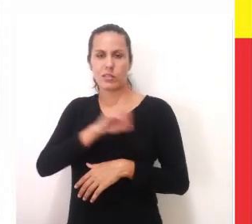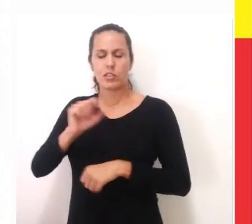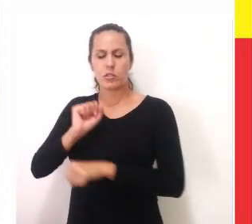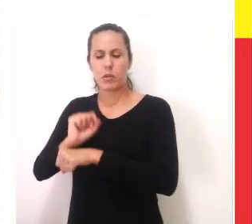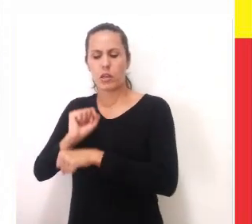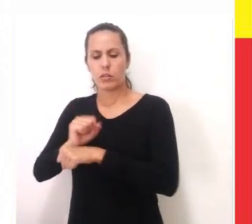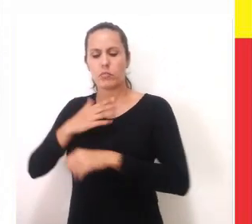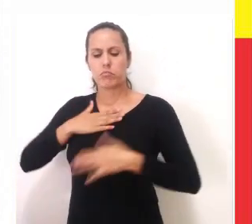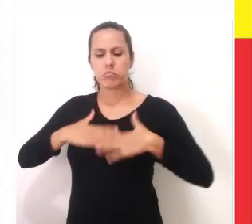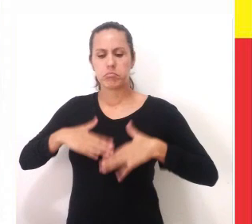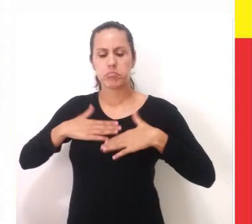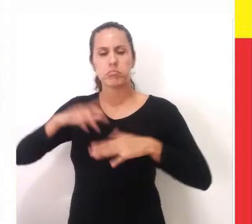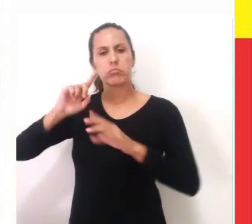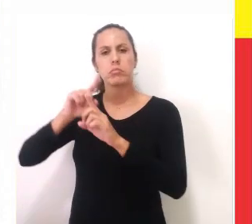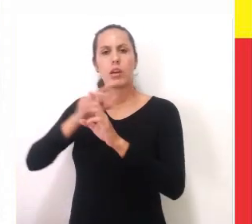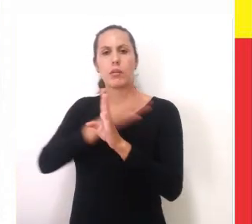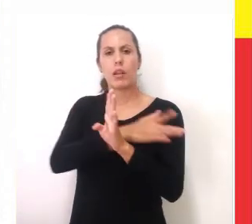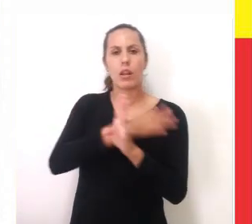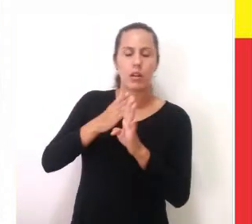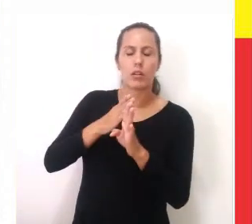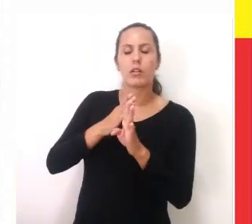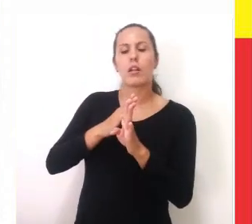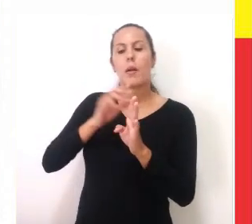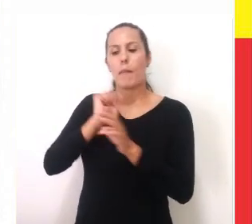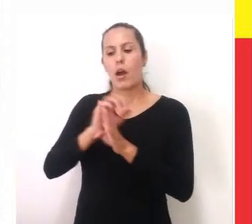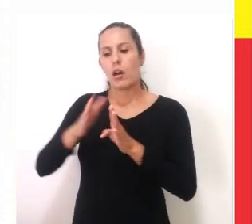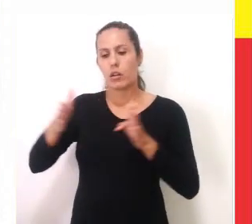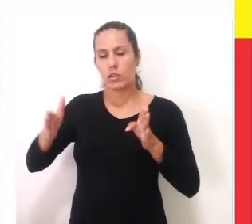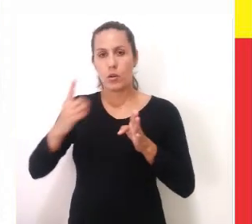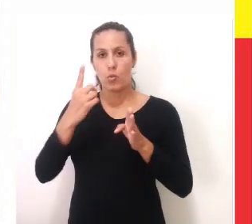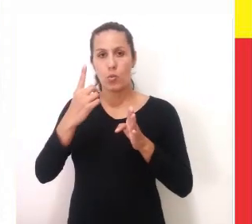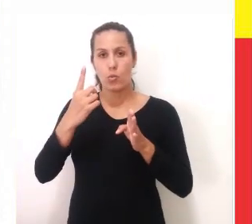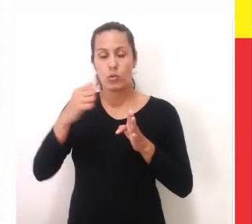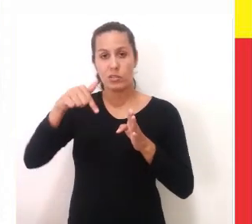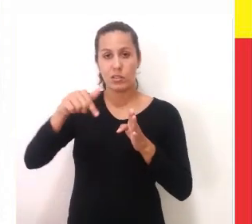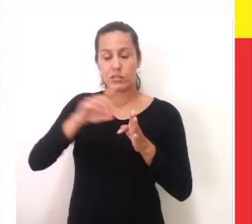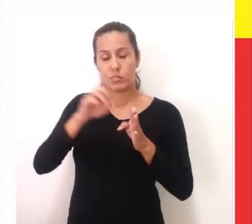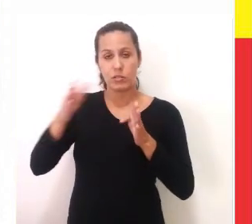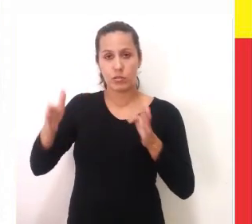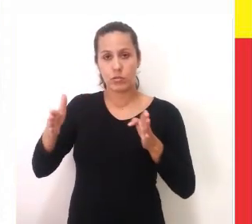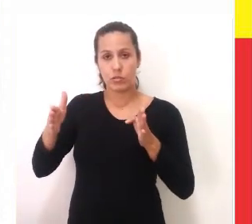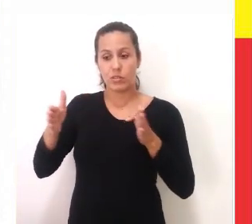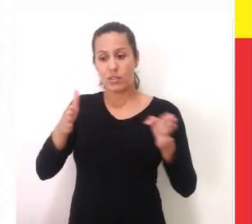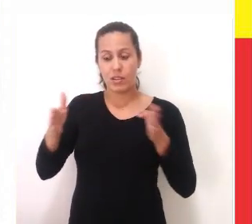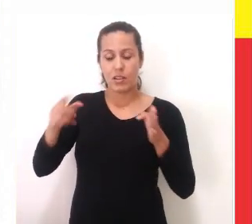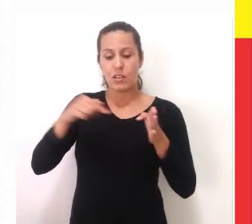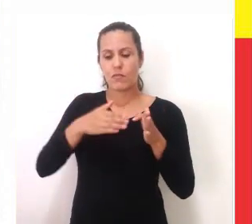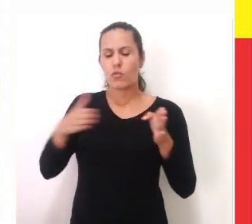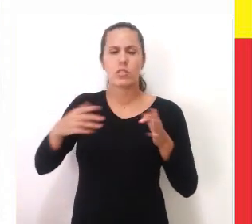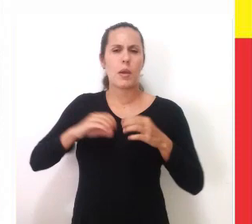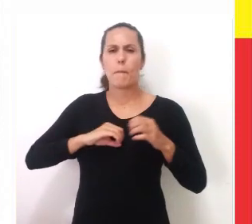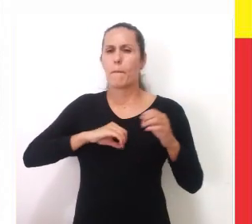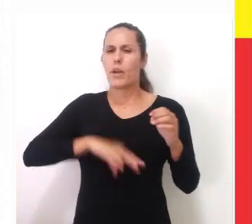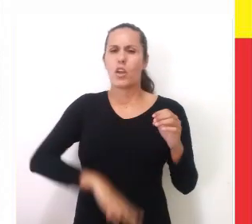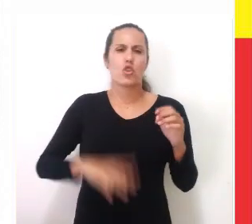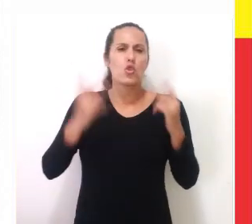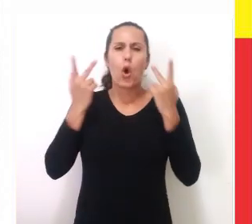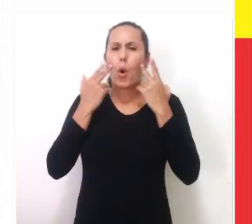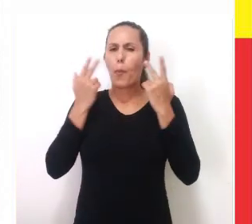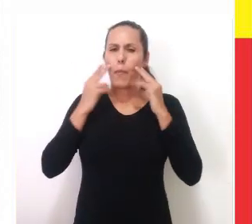dias, e retoma na semana seguinte. Nesse descanso, você